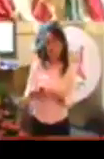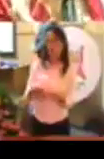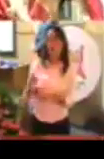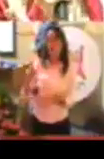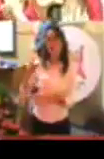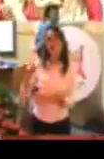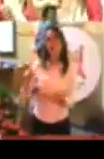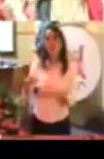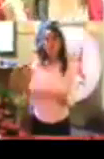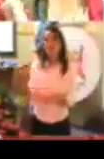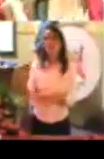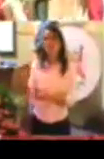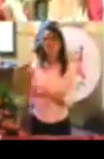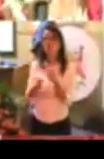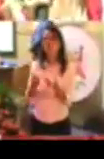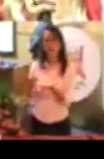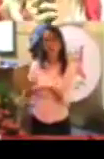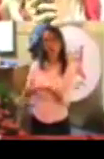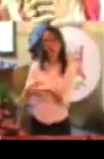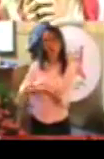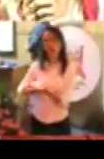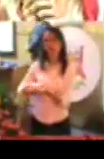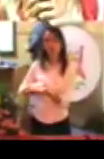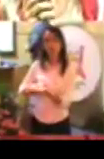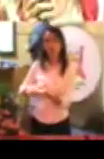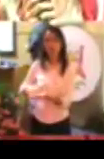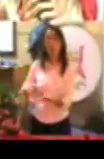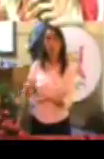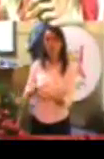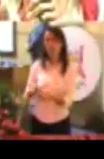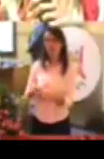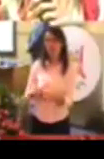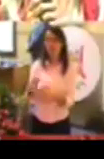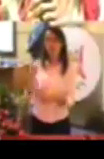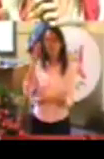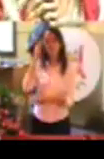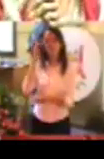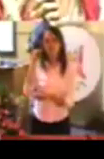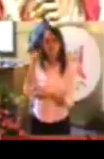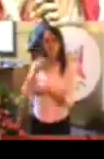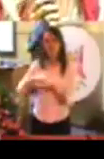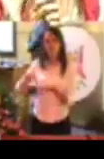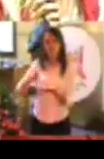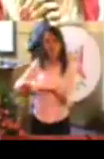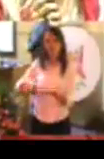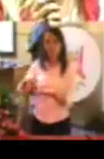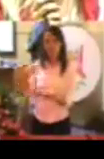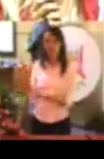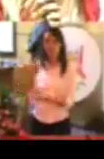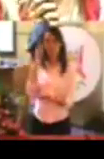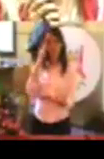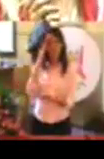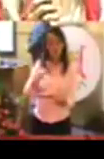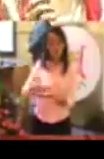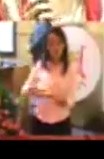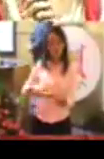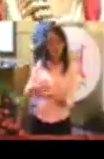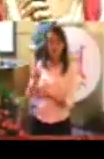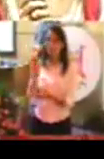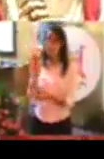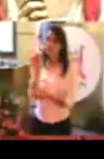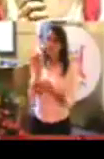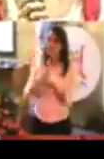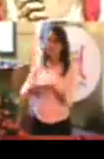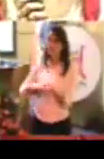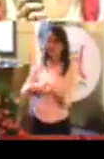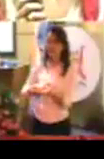cidadãos que não enxergam. Isso mesmo. E que têm uma dificuldade muito grande de ler, porque eles leem igualzinho nós, só que eles leem com a ponta dos